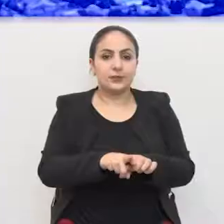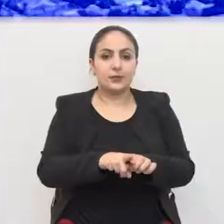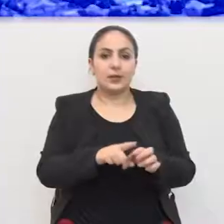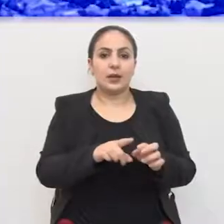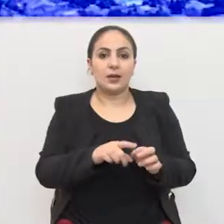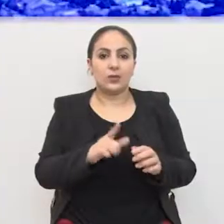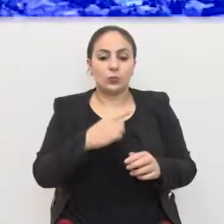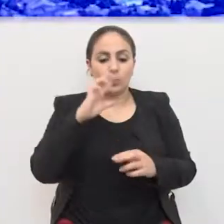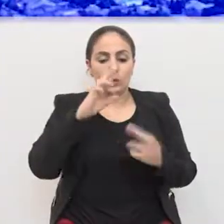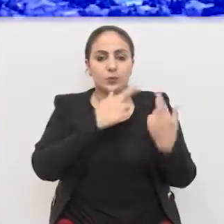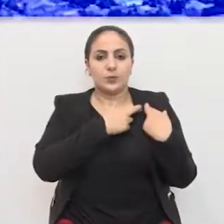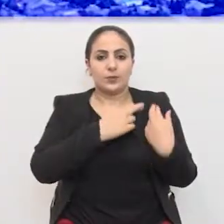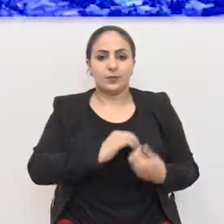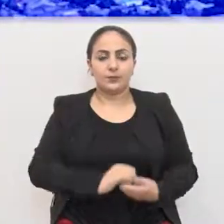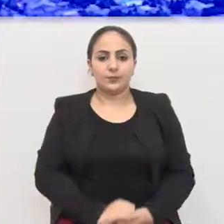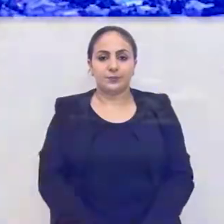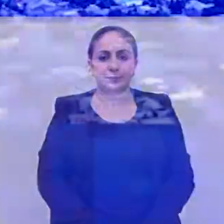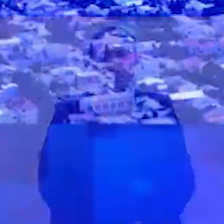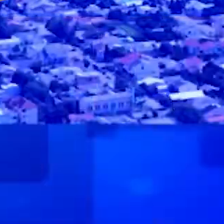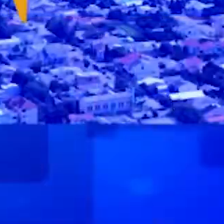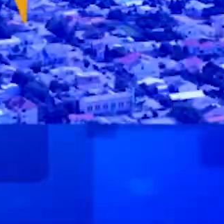responsável.